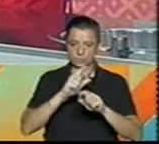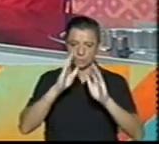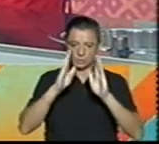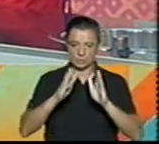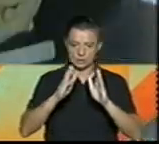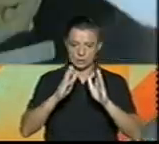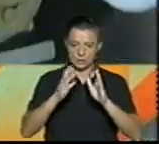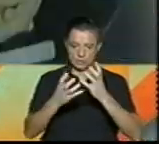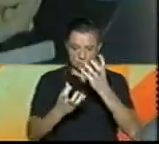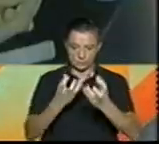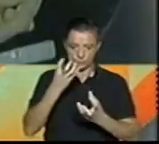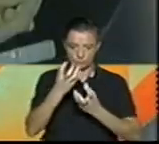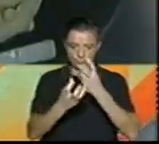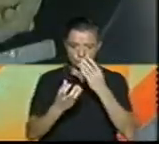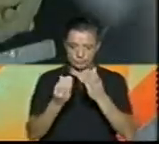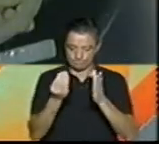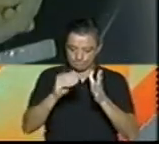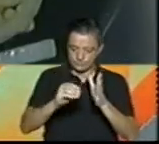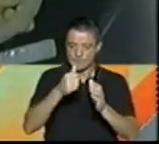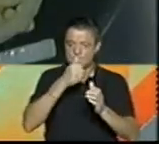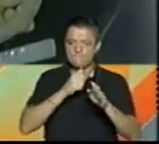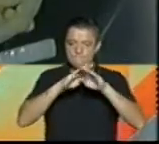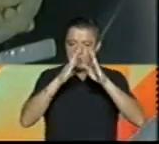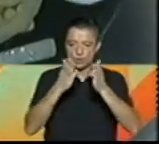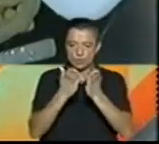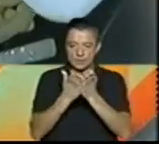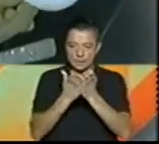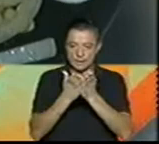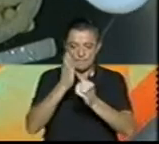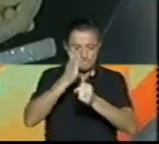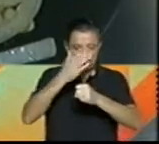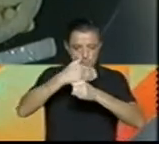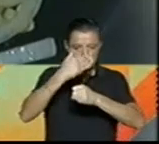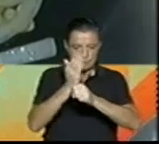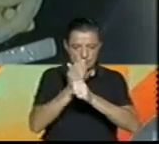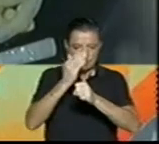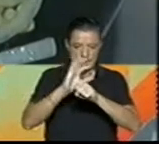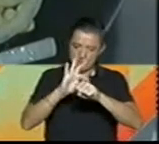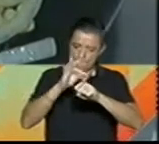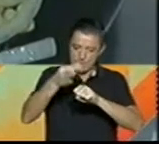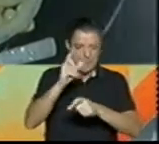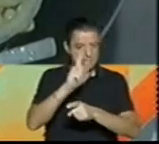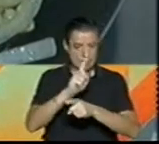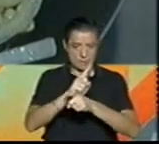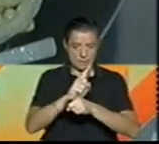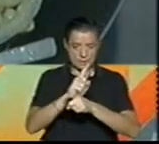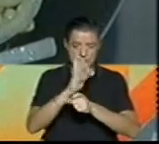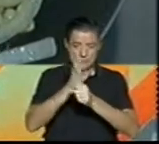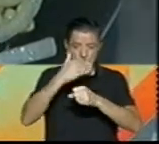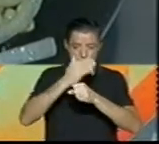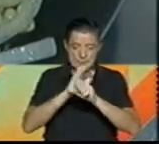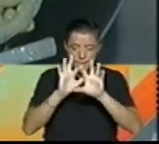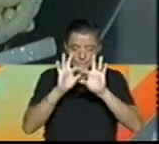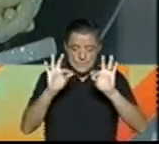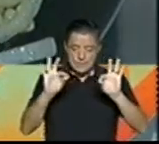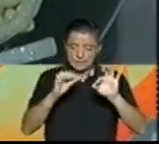pouquinho dourado e é Sim. na hora que eu vou então acrescentar o tomate finamente picado, este com casca. Se não conseguirem picar assim tão